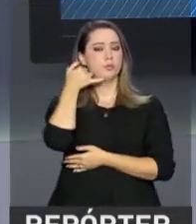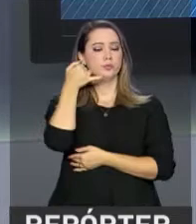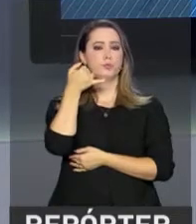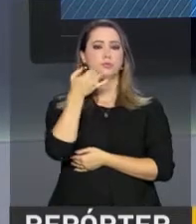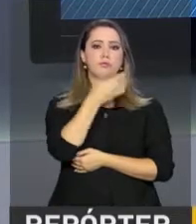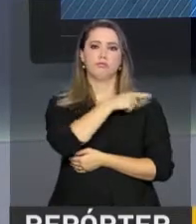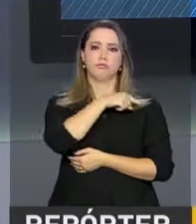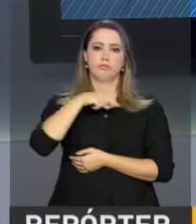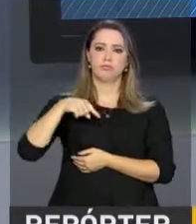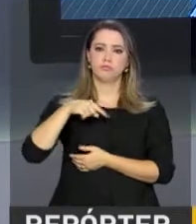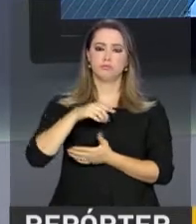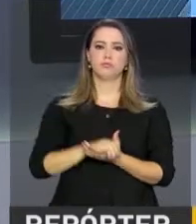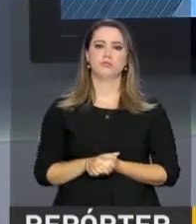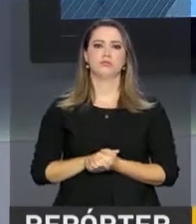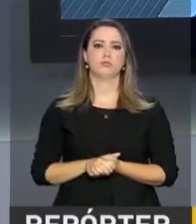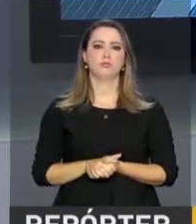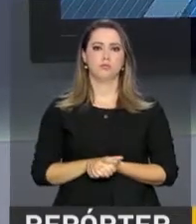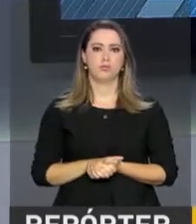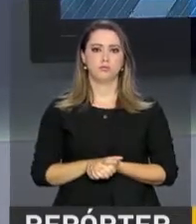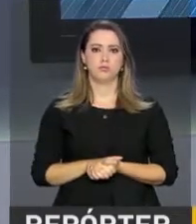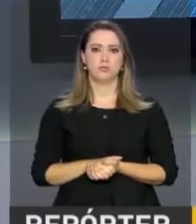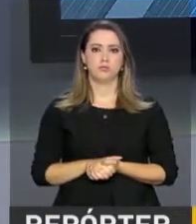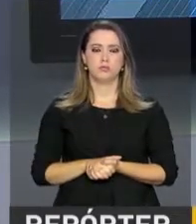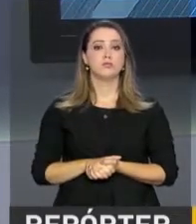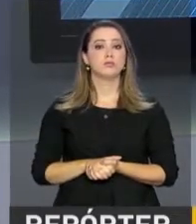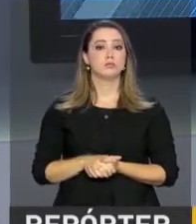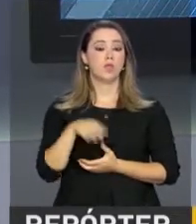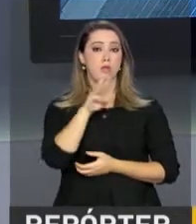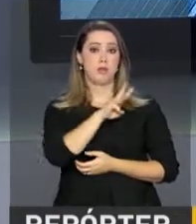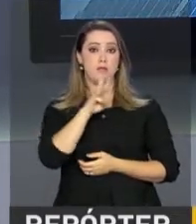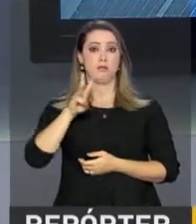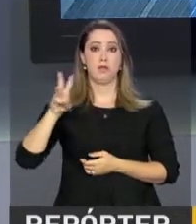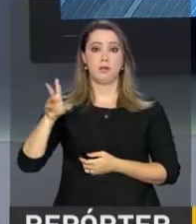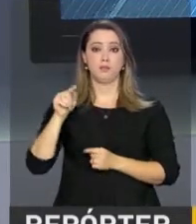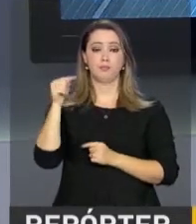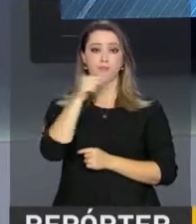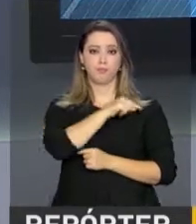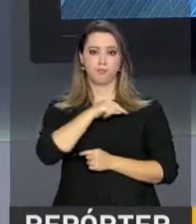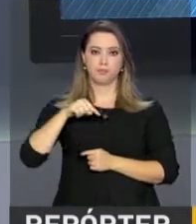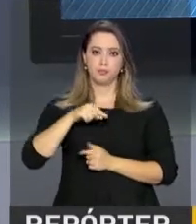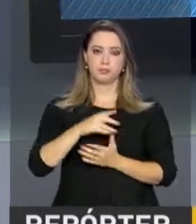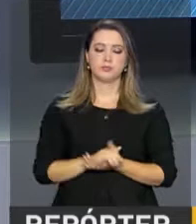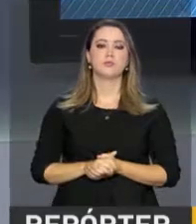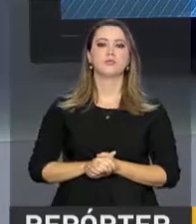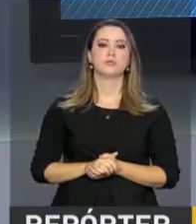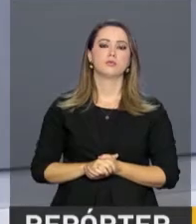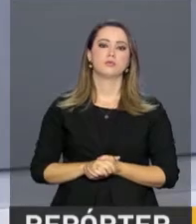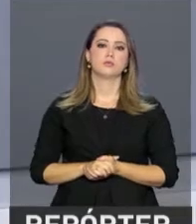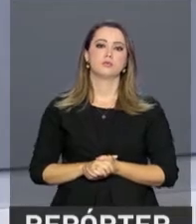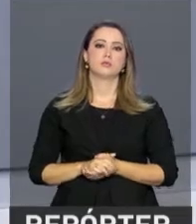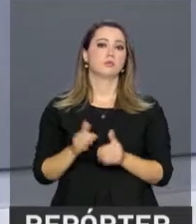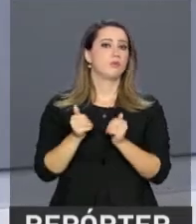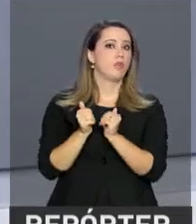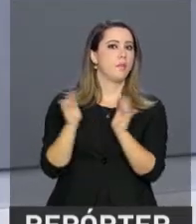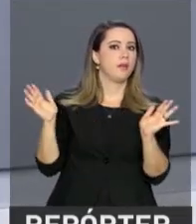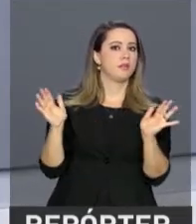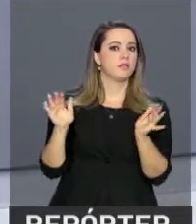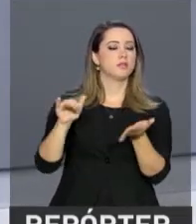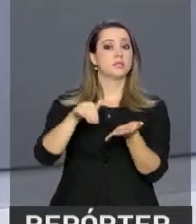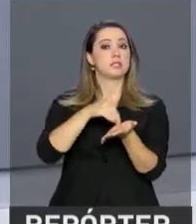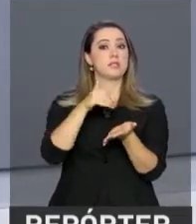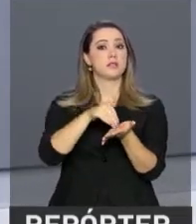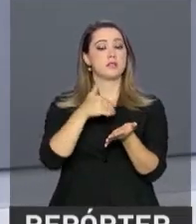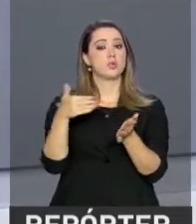receitafone no 146 e no endereço da receita federal na internet estão abertas até